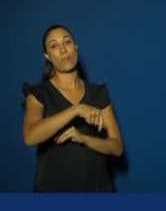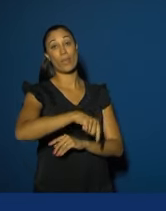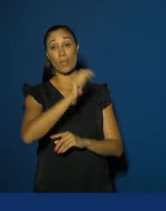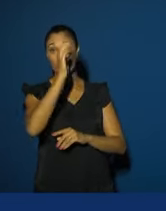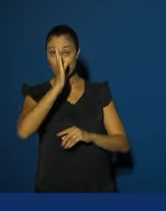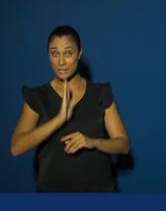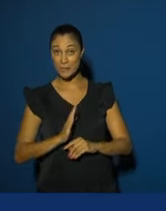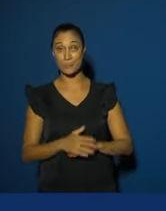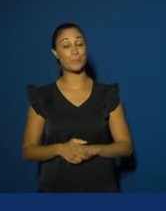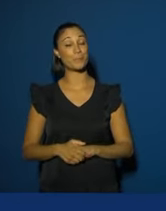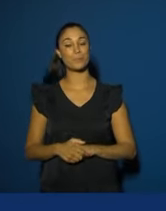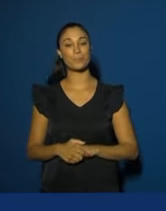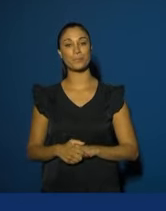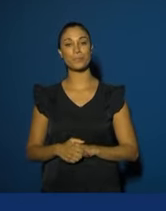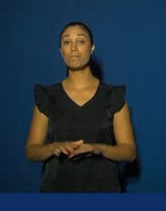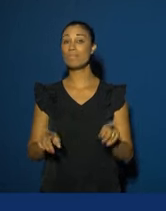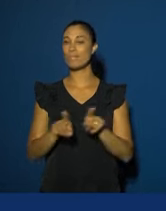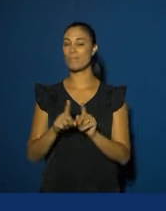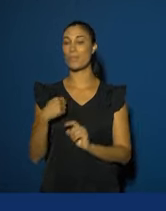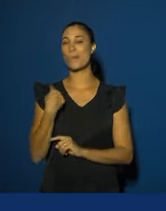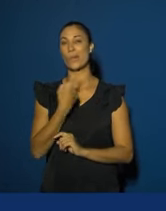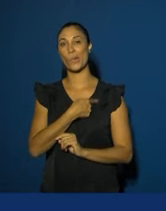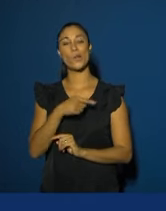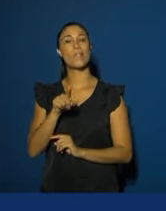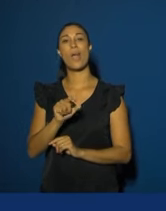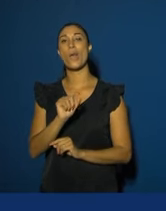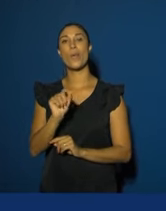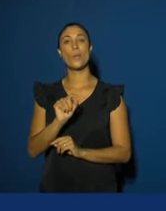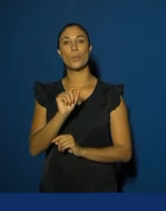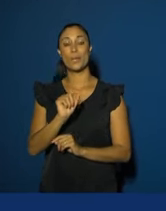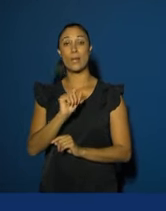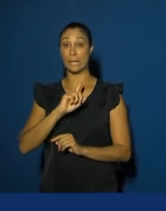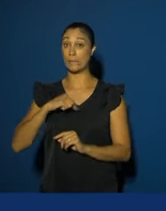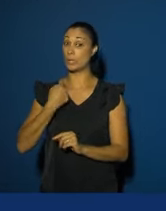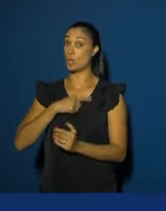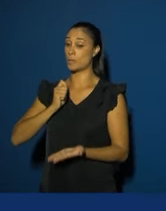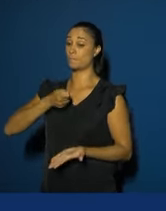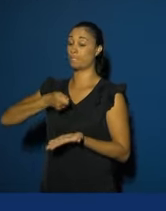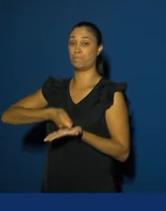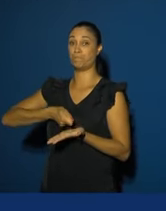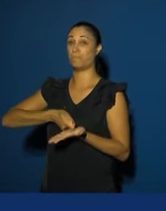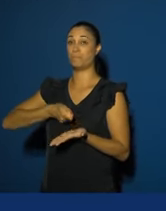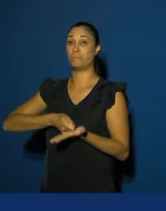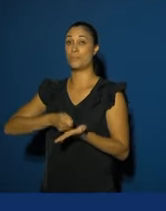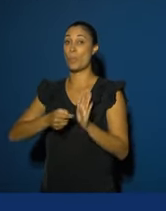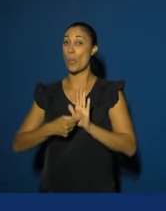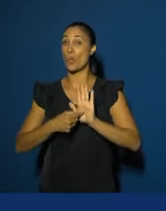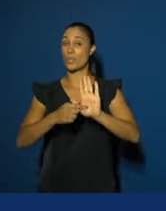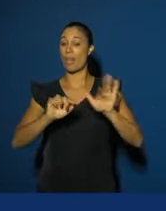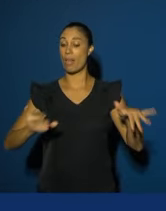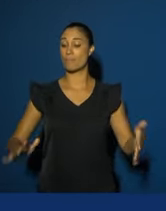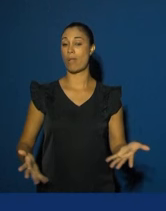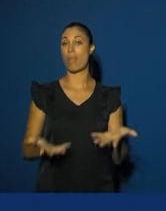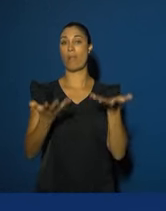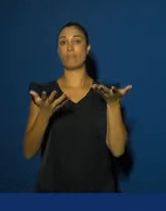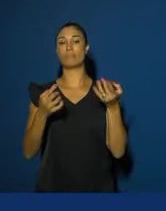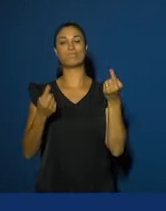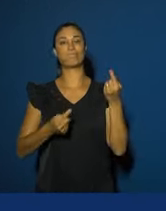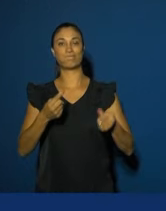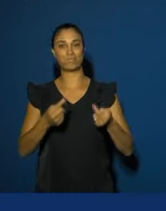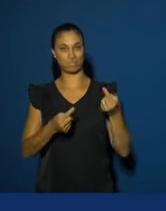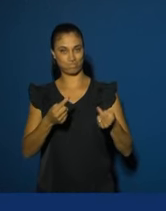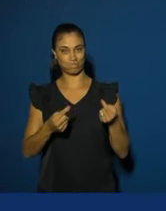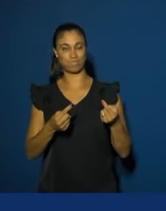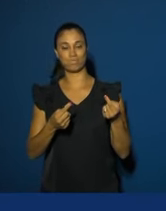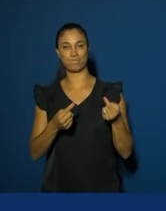Brasil e para nós é é parte da nossa obrigação trazer e promover esse debate